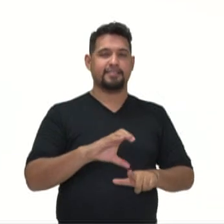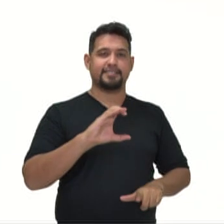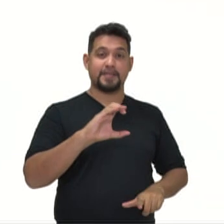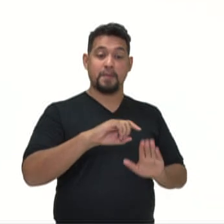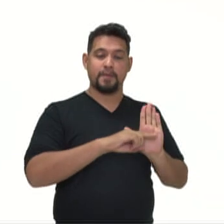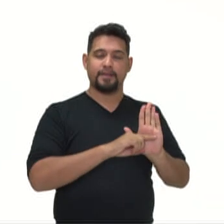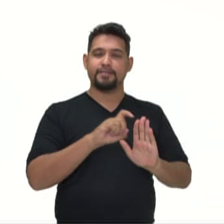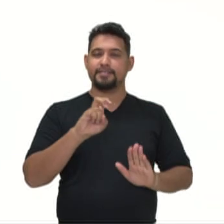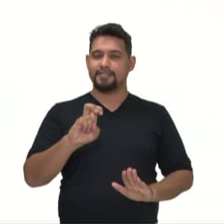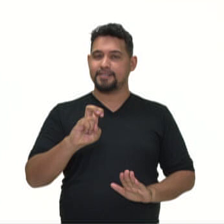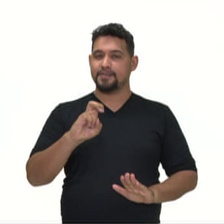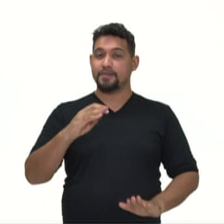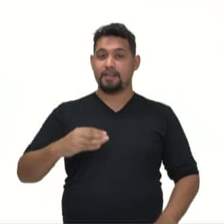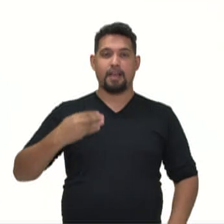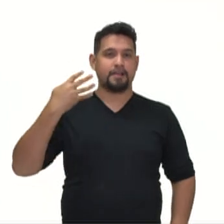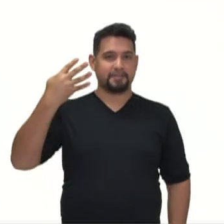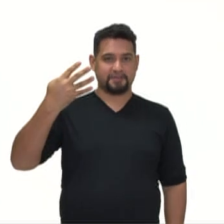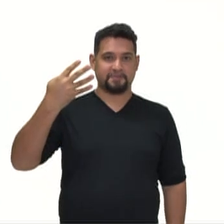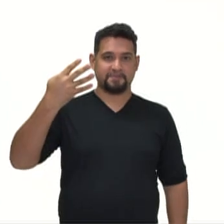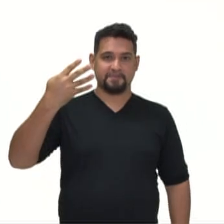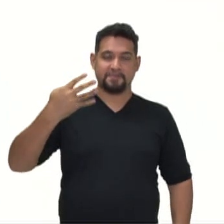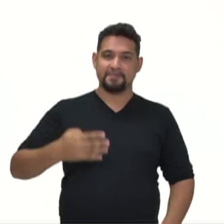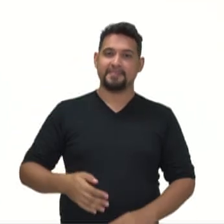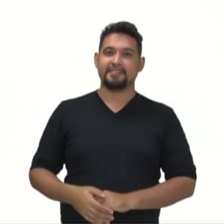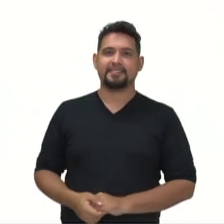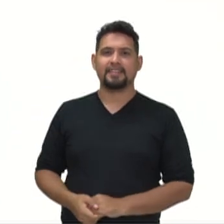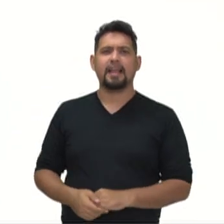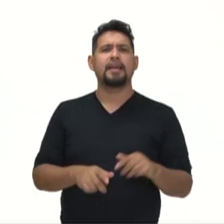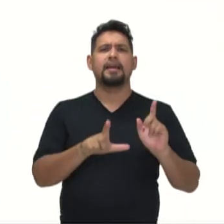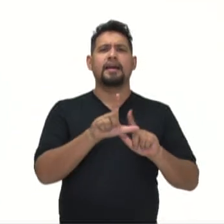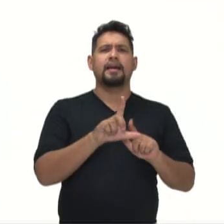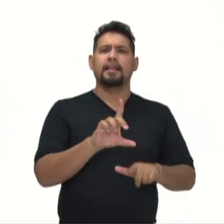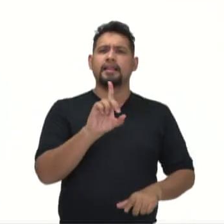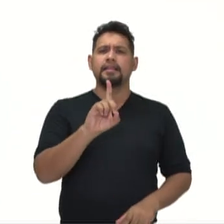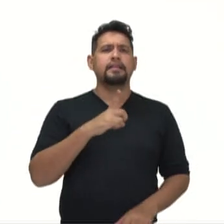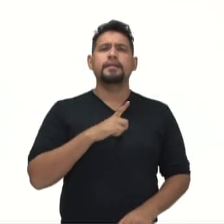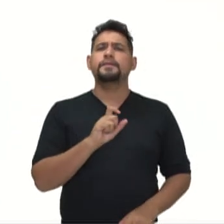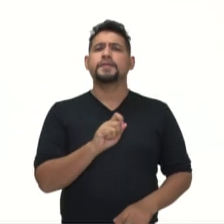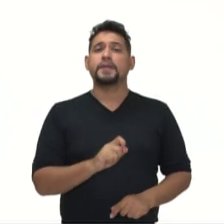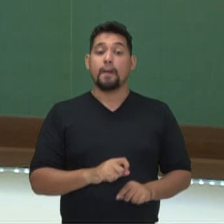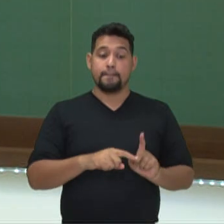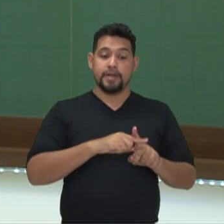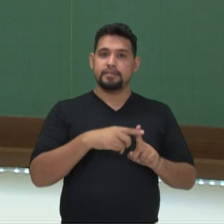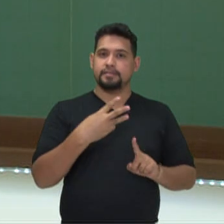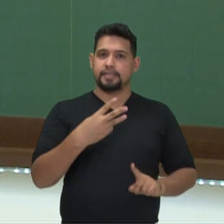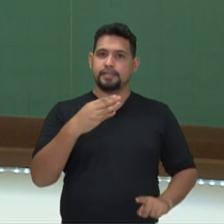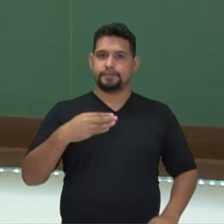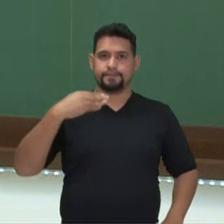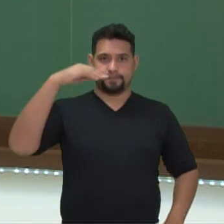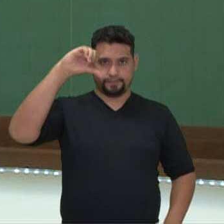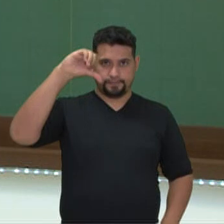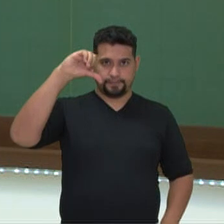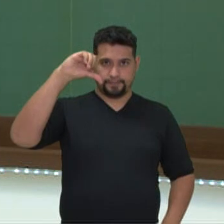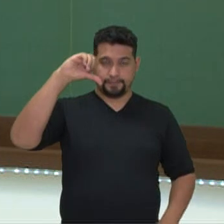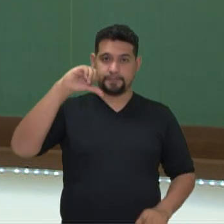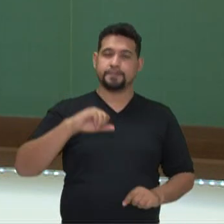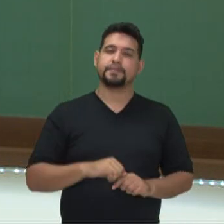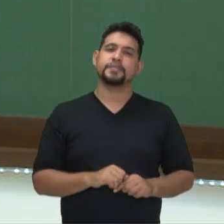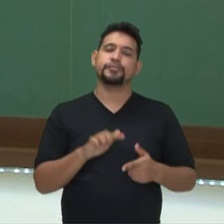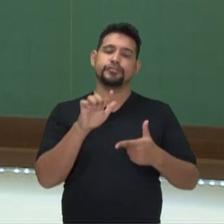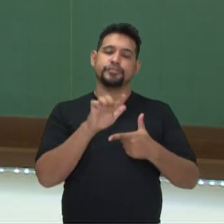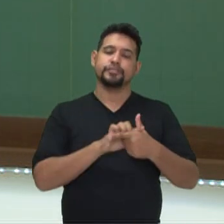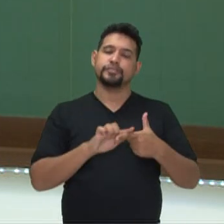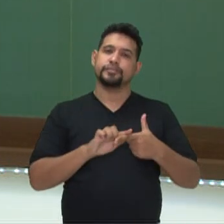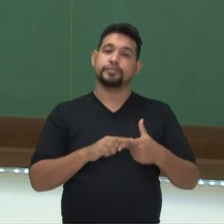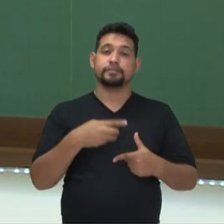5 elevado à quarta potência. Na letra D, nós temos mais 3 elevado à nona potência, dividido